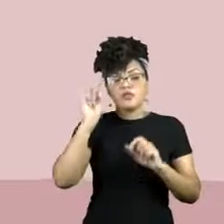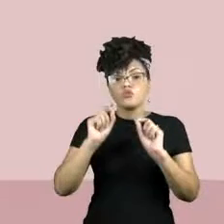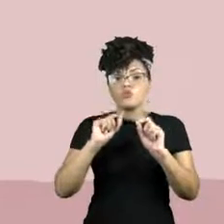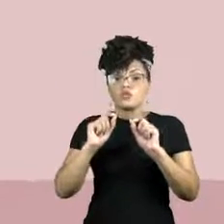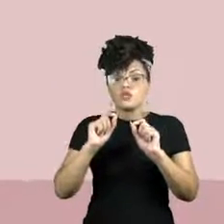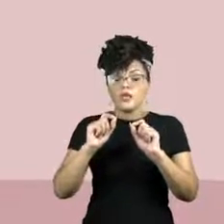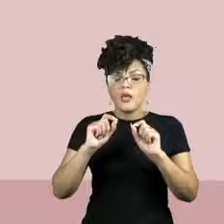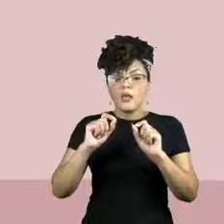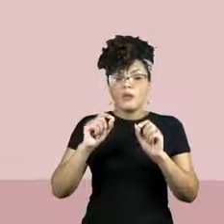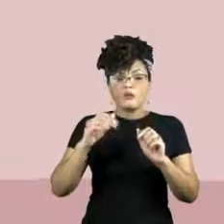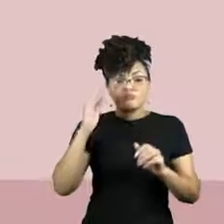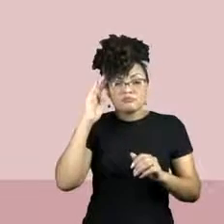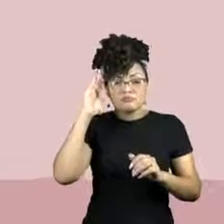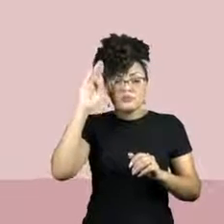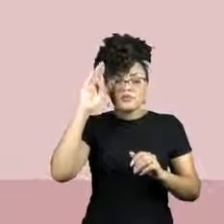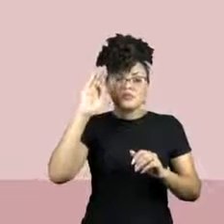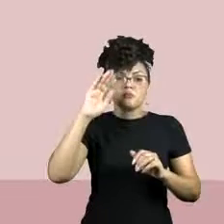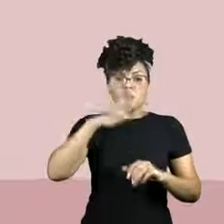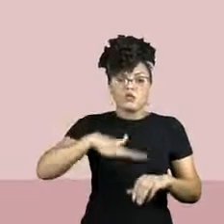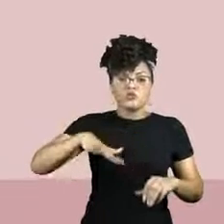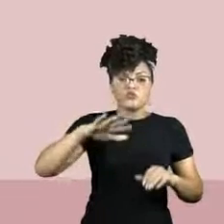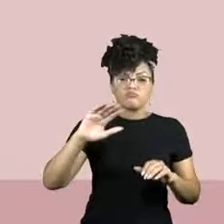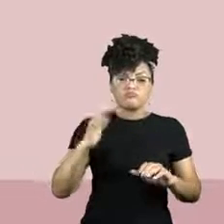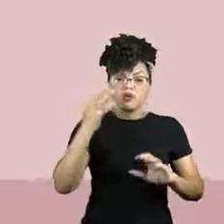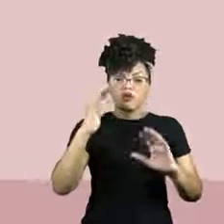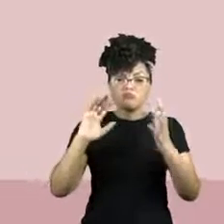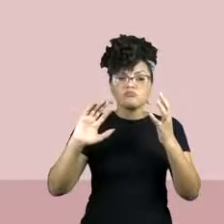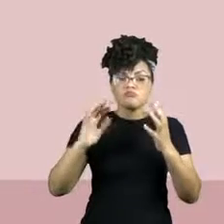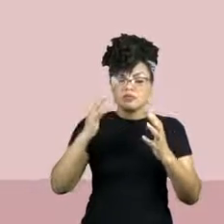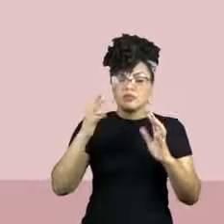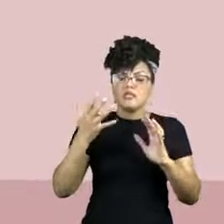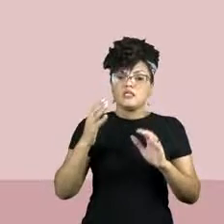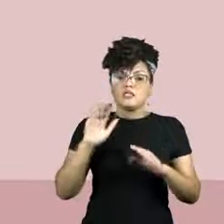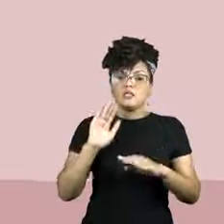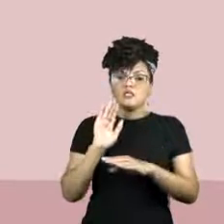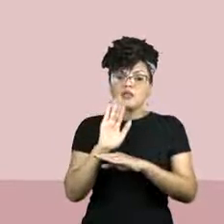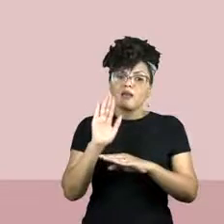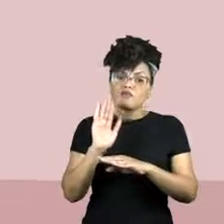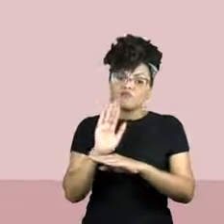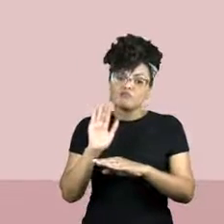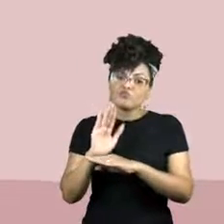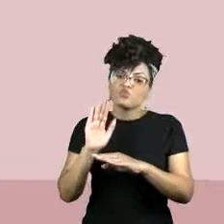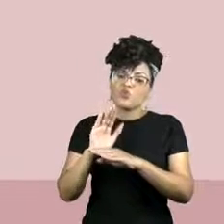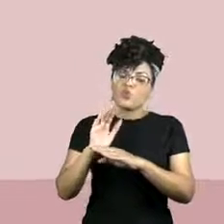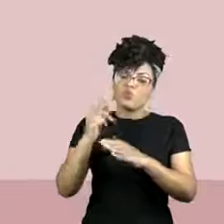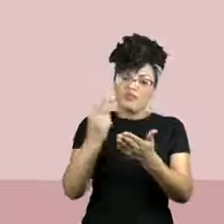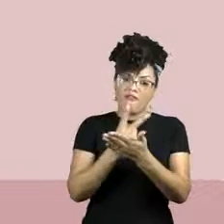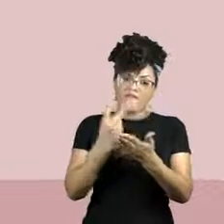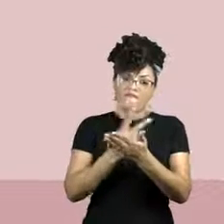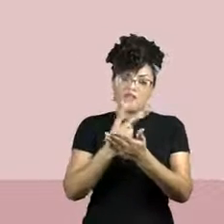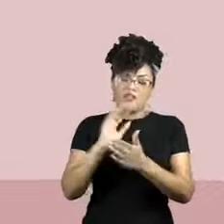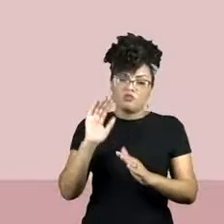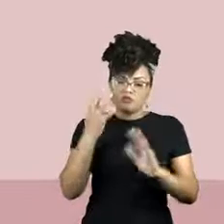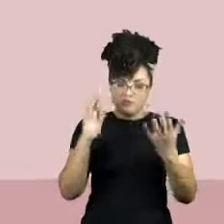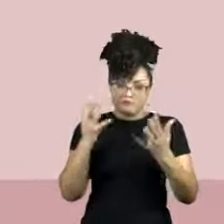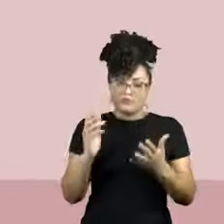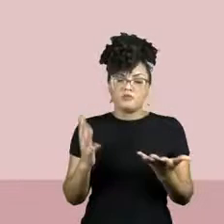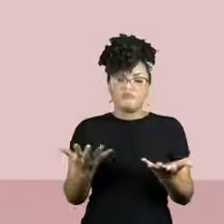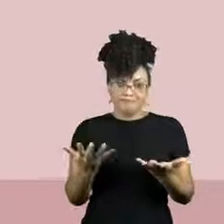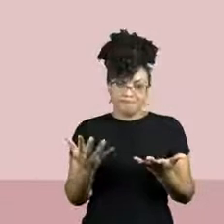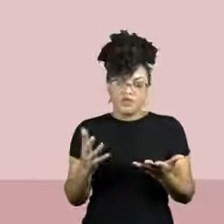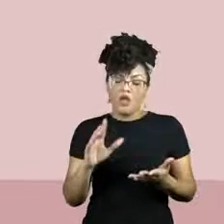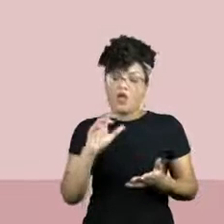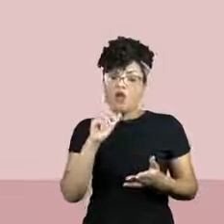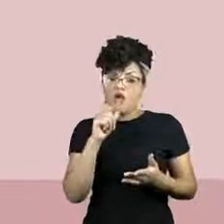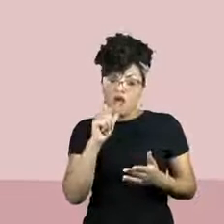principais fatores agravantes que contribuem para essas falhas. Tá? Bom, vamos lá. Ação da água. A ação da água